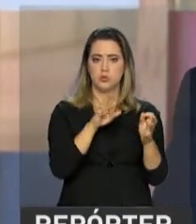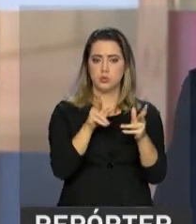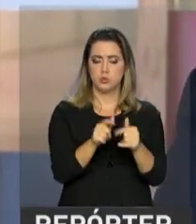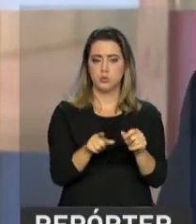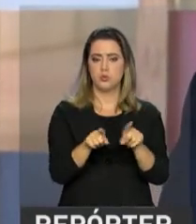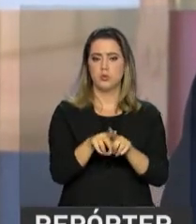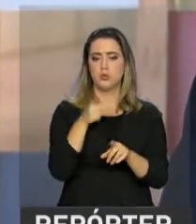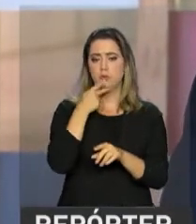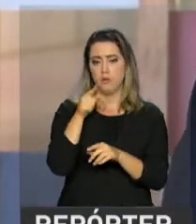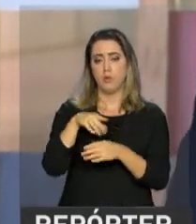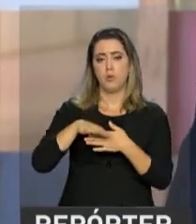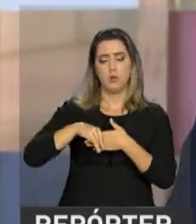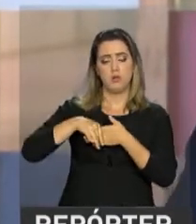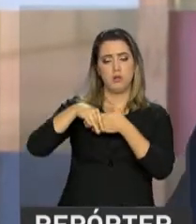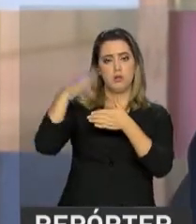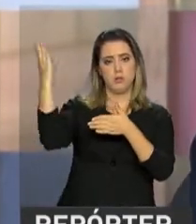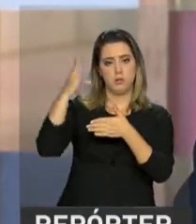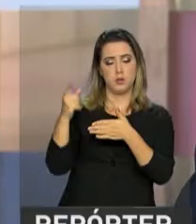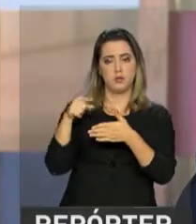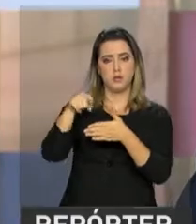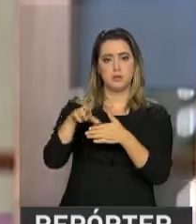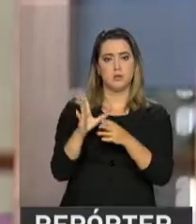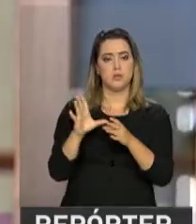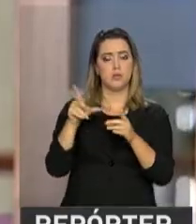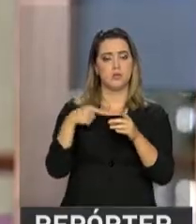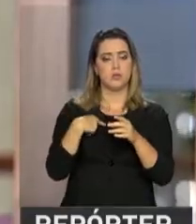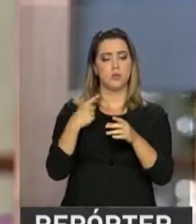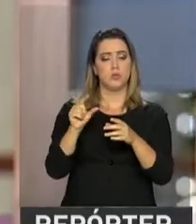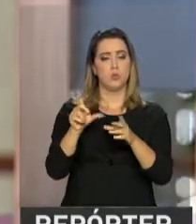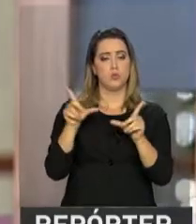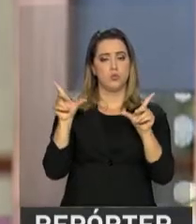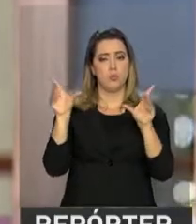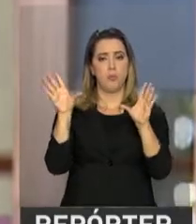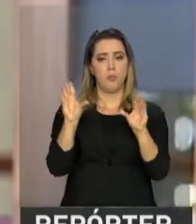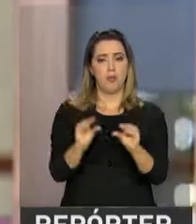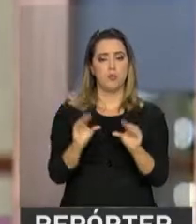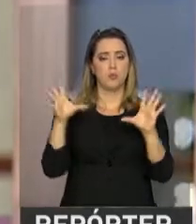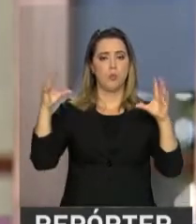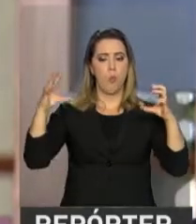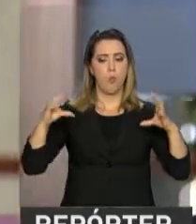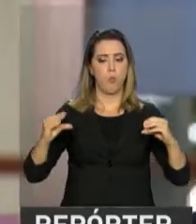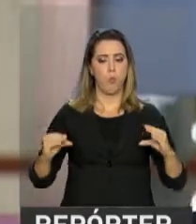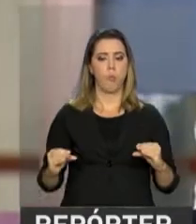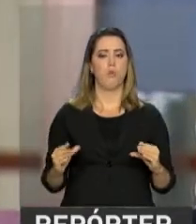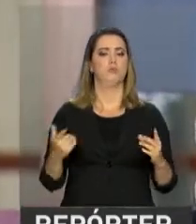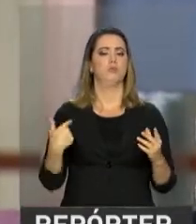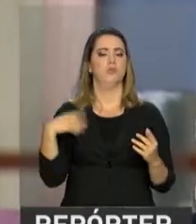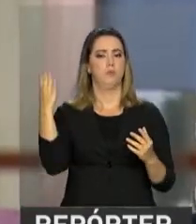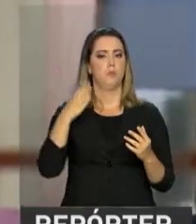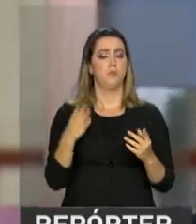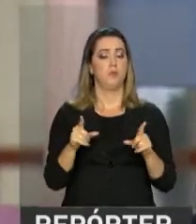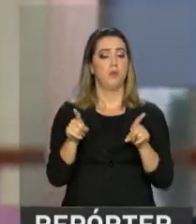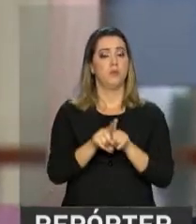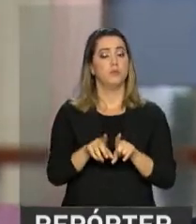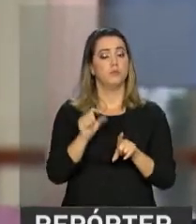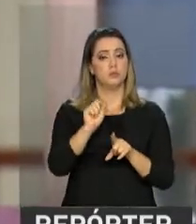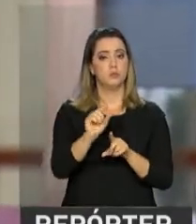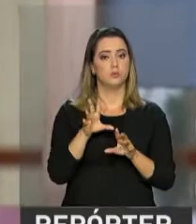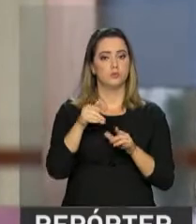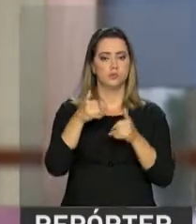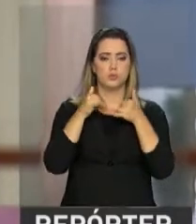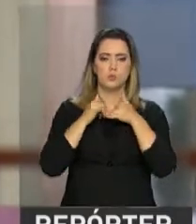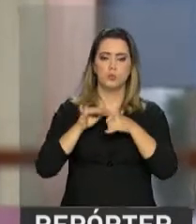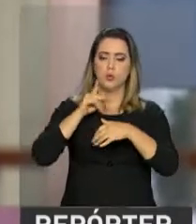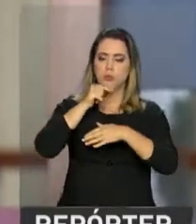de energia de baixo carbono, como o etanol, e dos investimentos massivos em hidrelétricas. E tudo foi